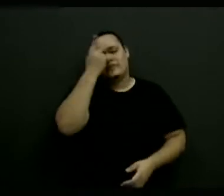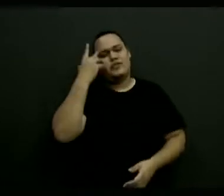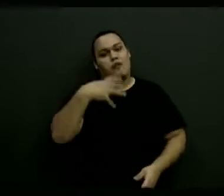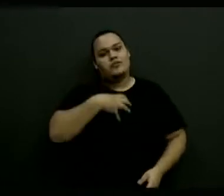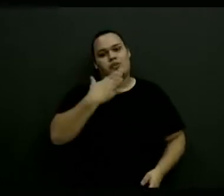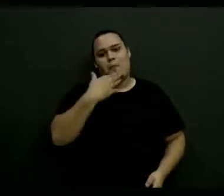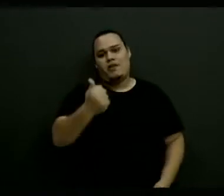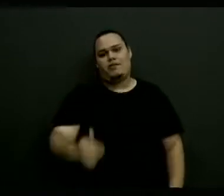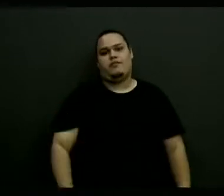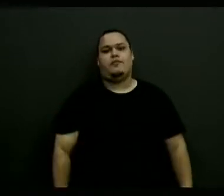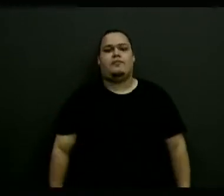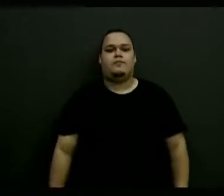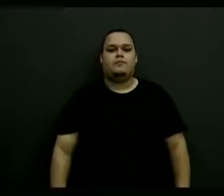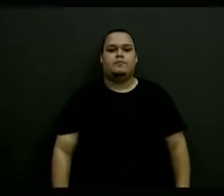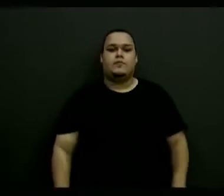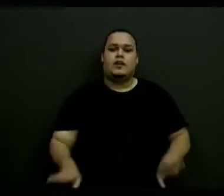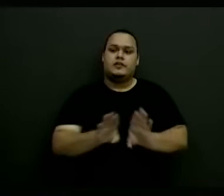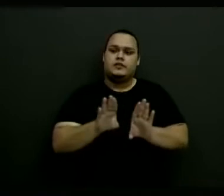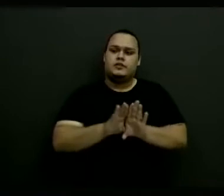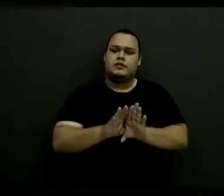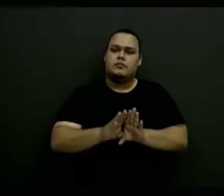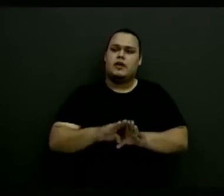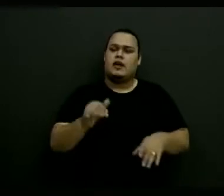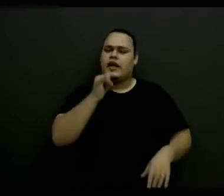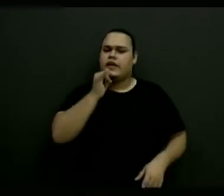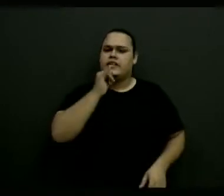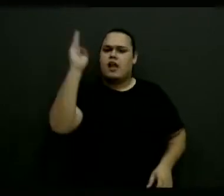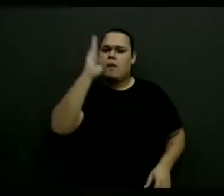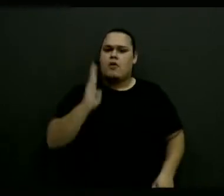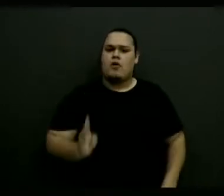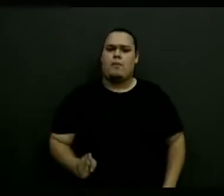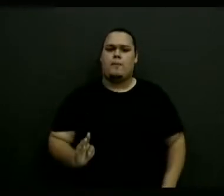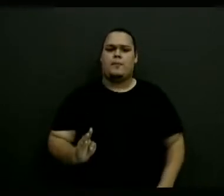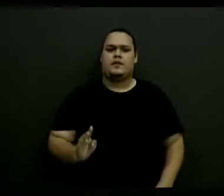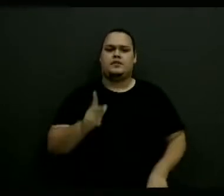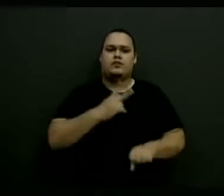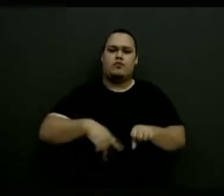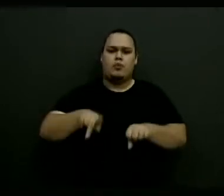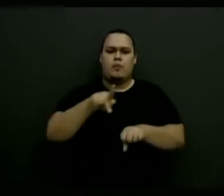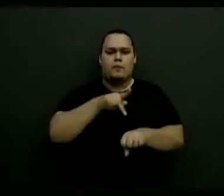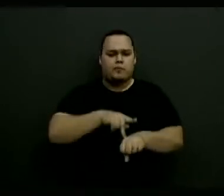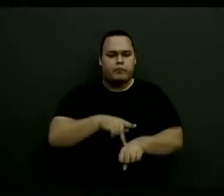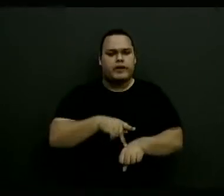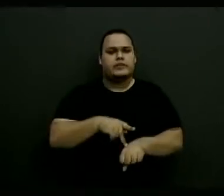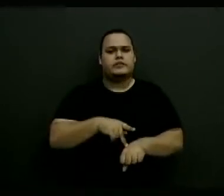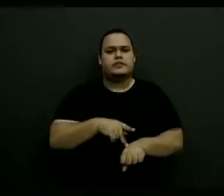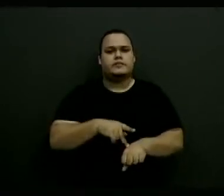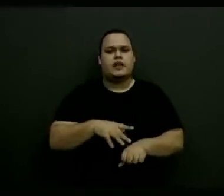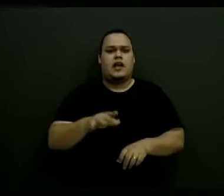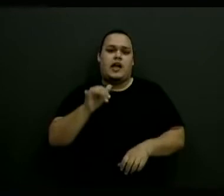E dependendo da rede que mais se usa no Brasil, temos que usar essa. Por exemplo, o